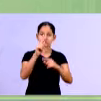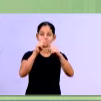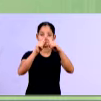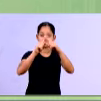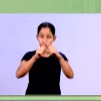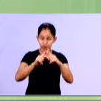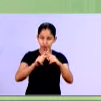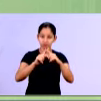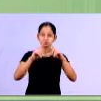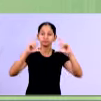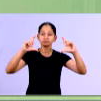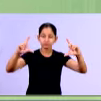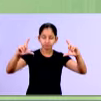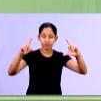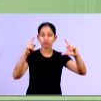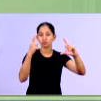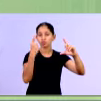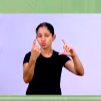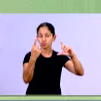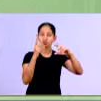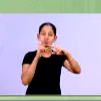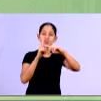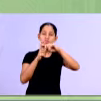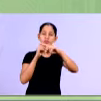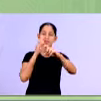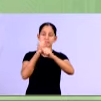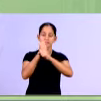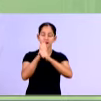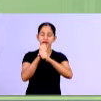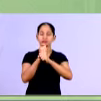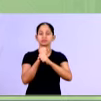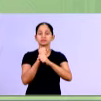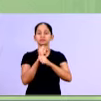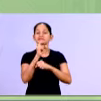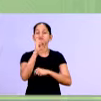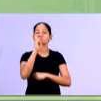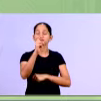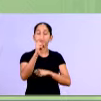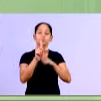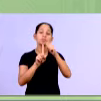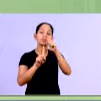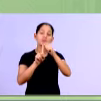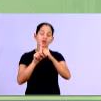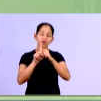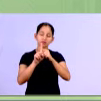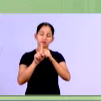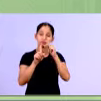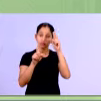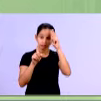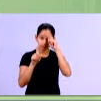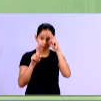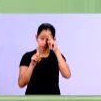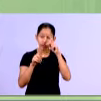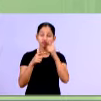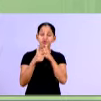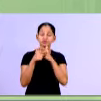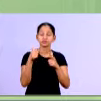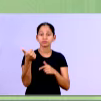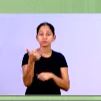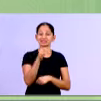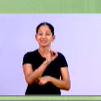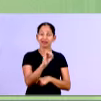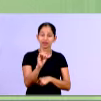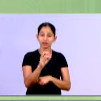multiplica 1 mais a taxa, 5% ao mês. Lembrando que o 5 dividido por 100 vai